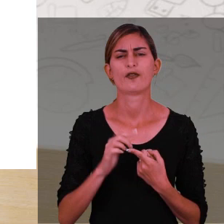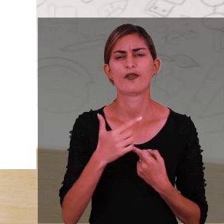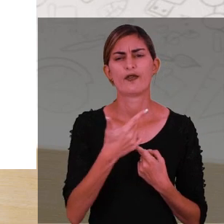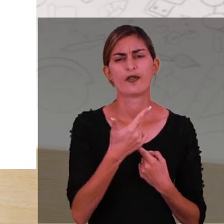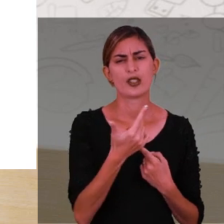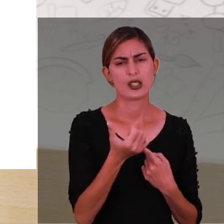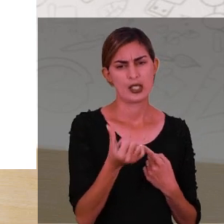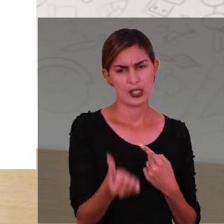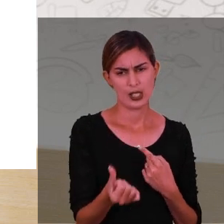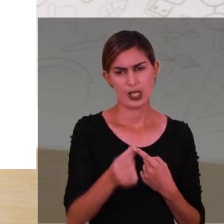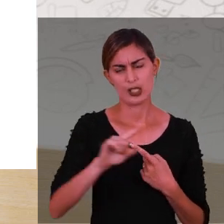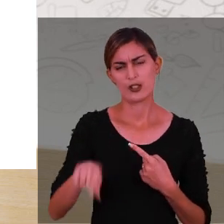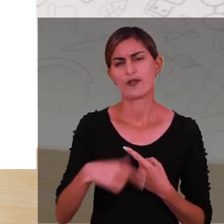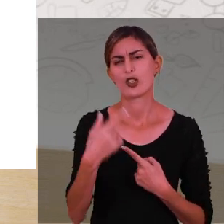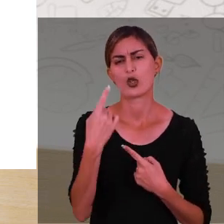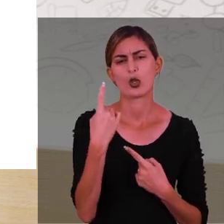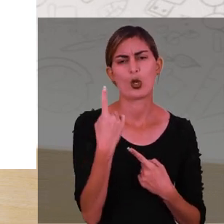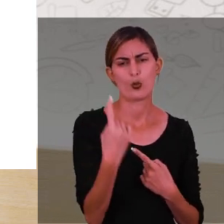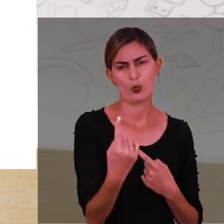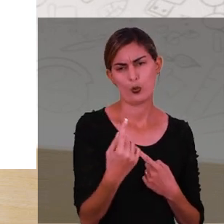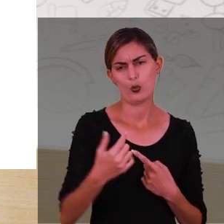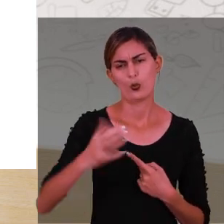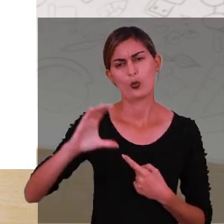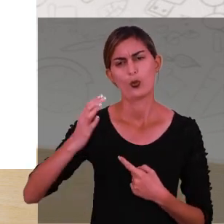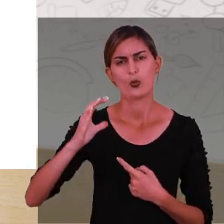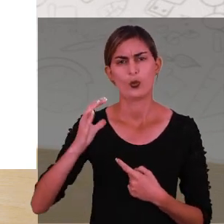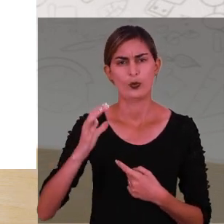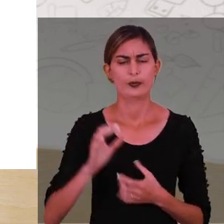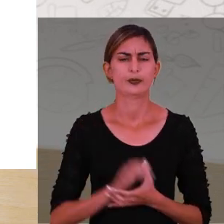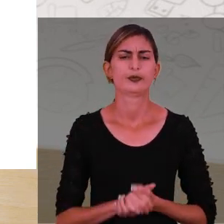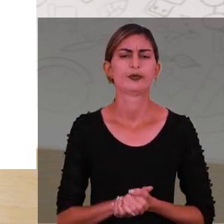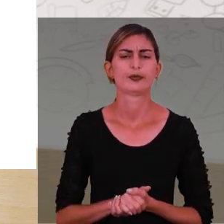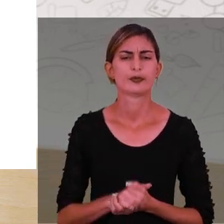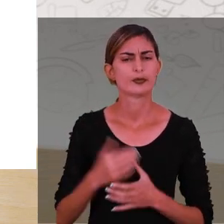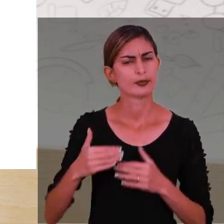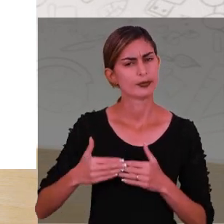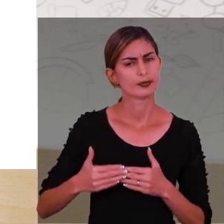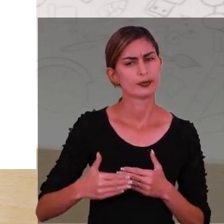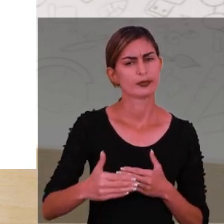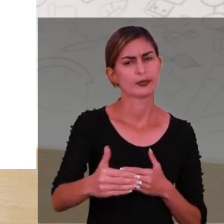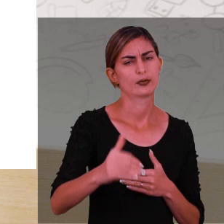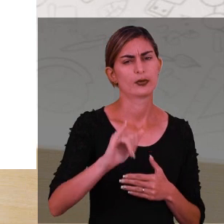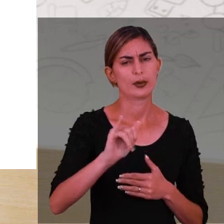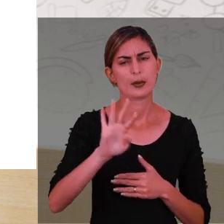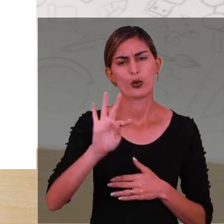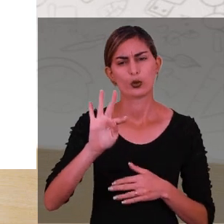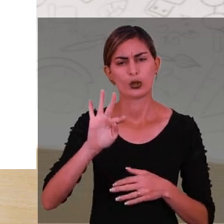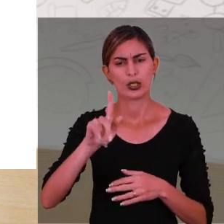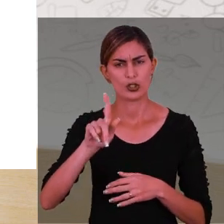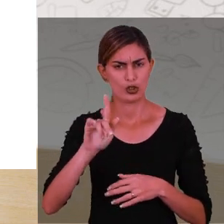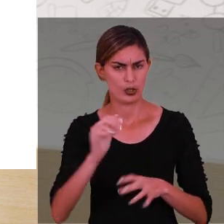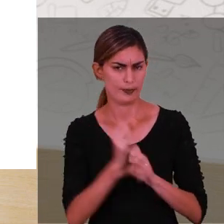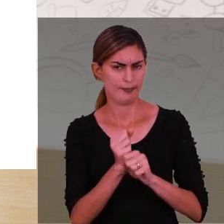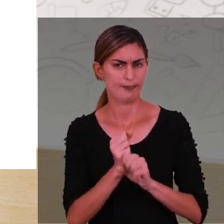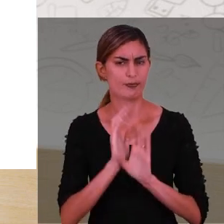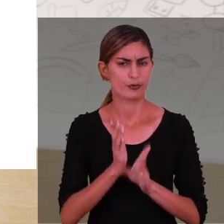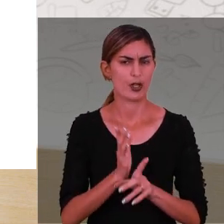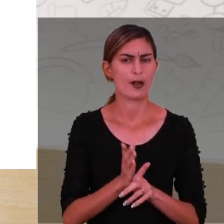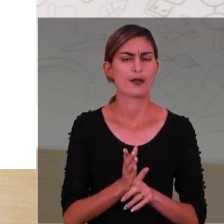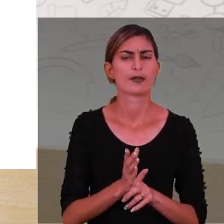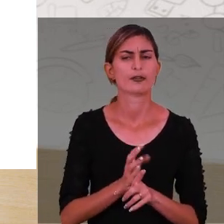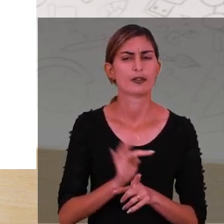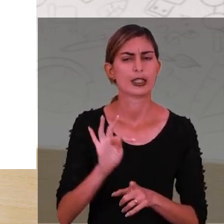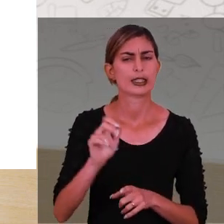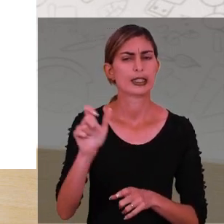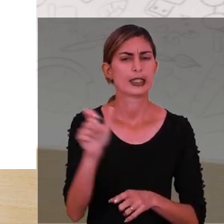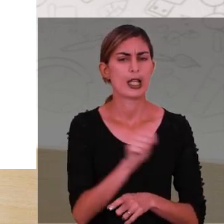ao valor de 26,1 graus Celsius. A partir do IBUTG calculado, podemos